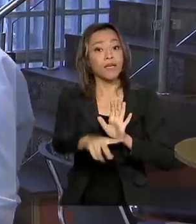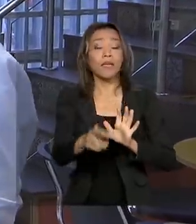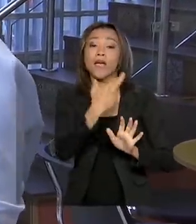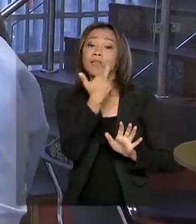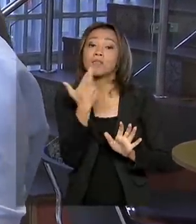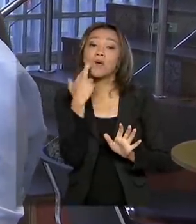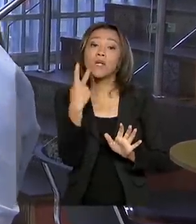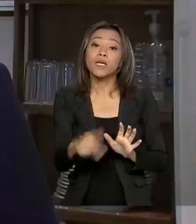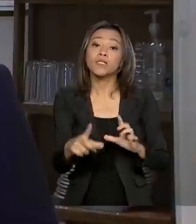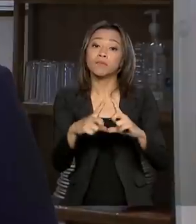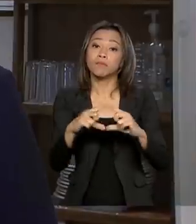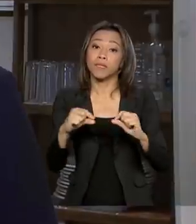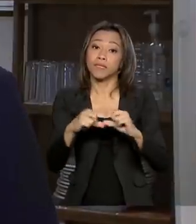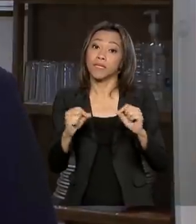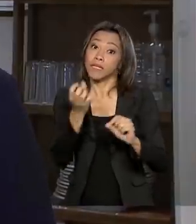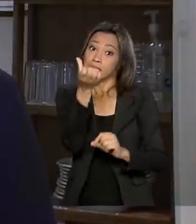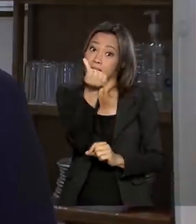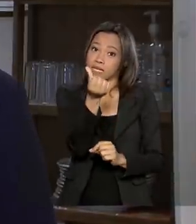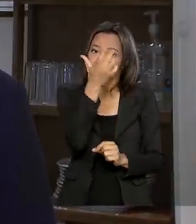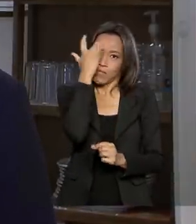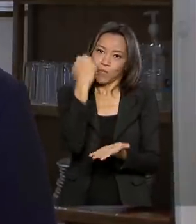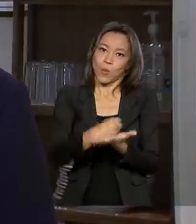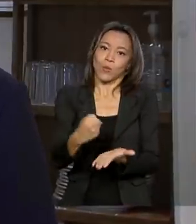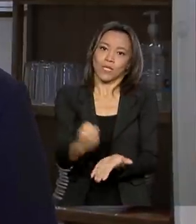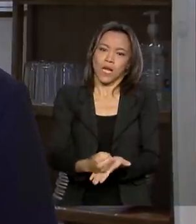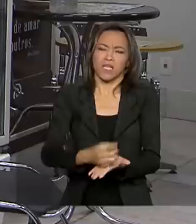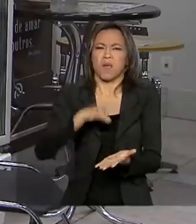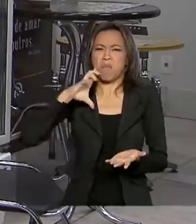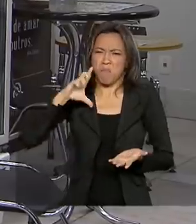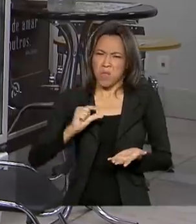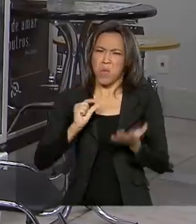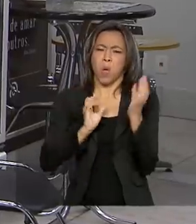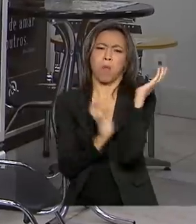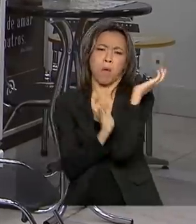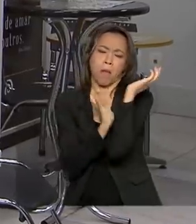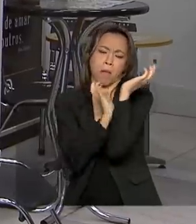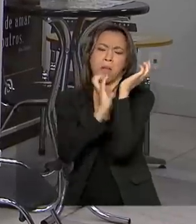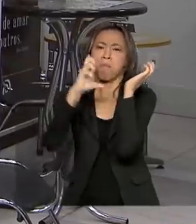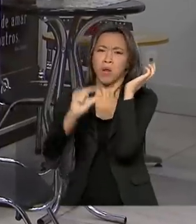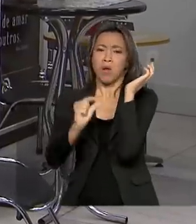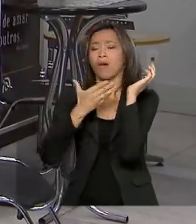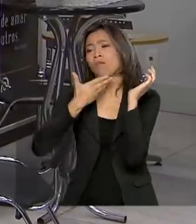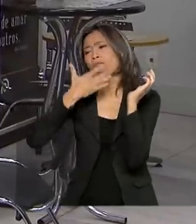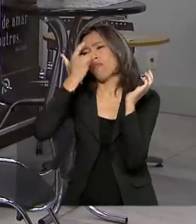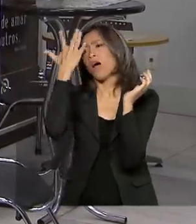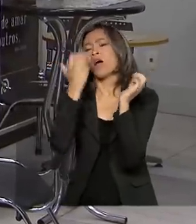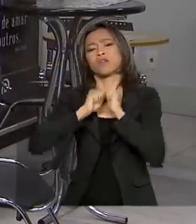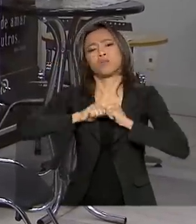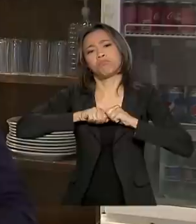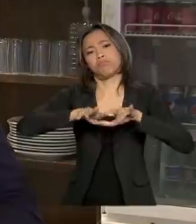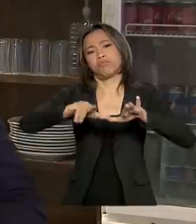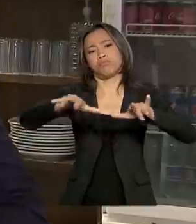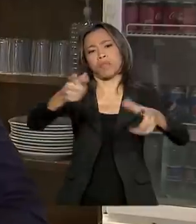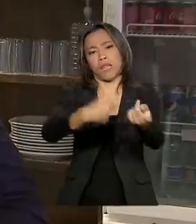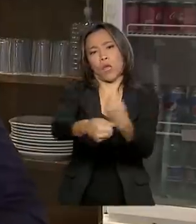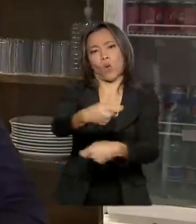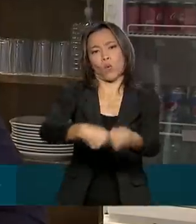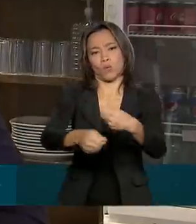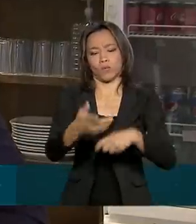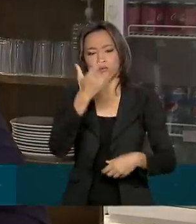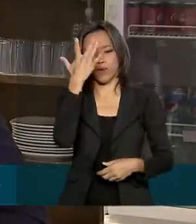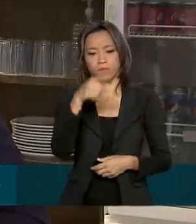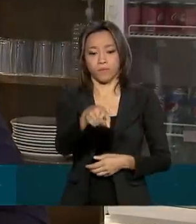seis pessoas pra ele quanto menos burocracia mais chances de expandir os negócios facilita muito